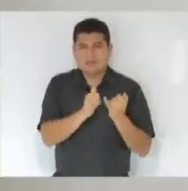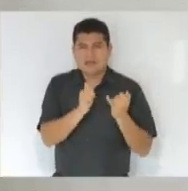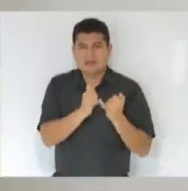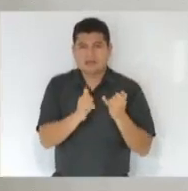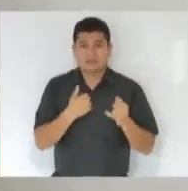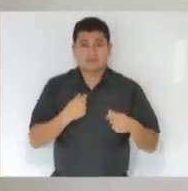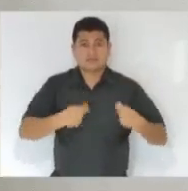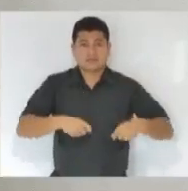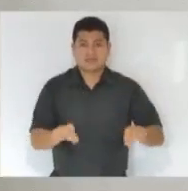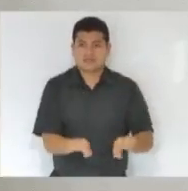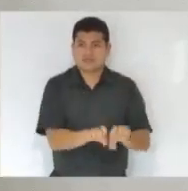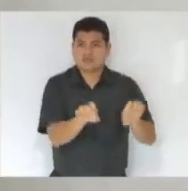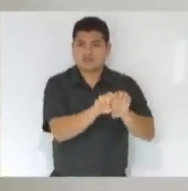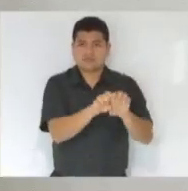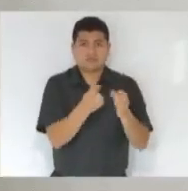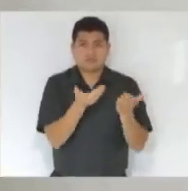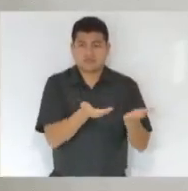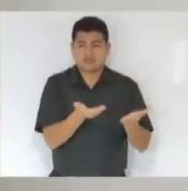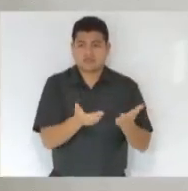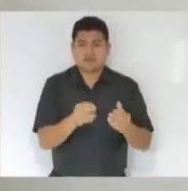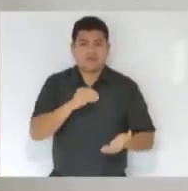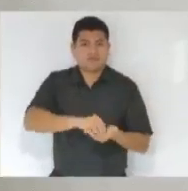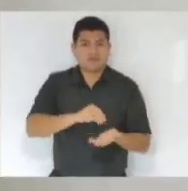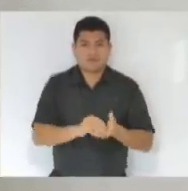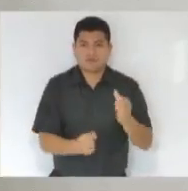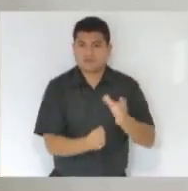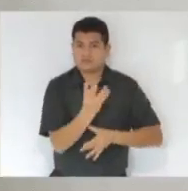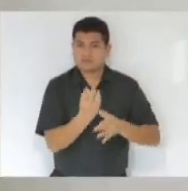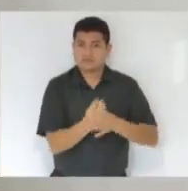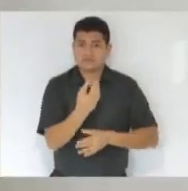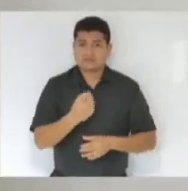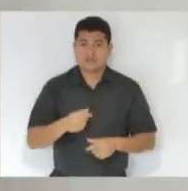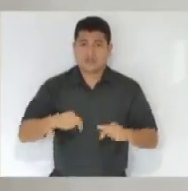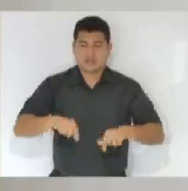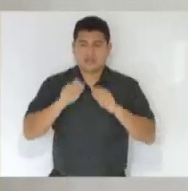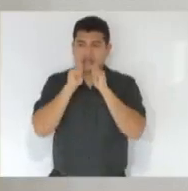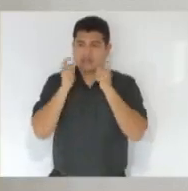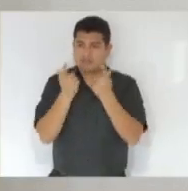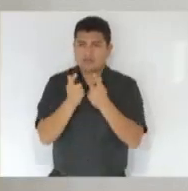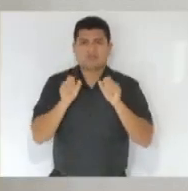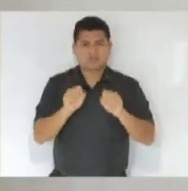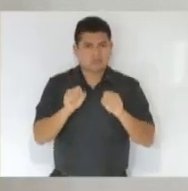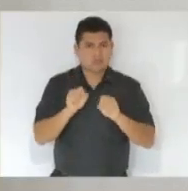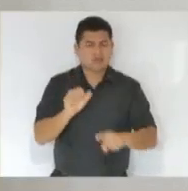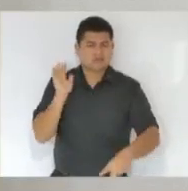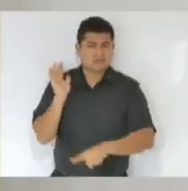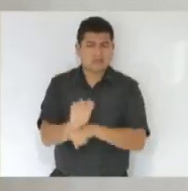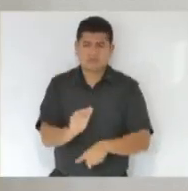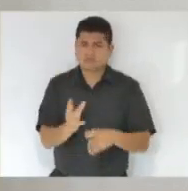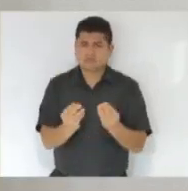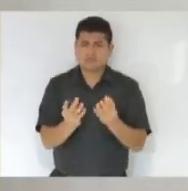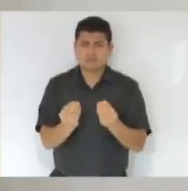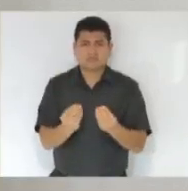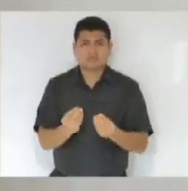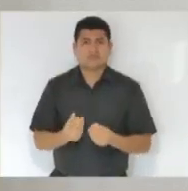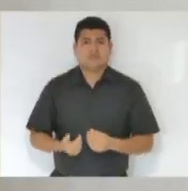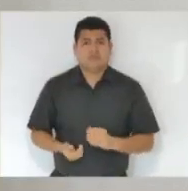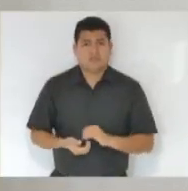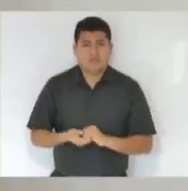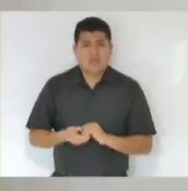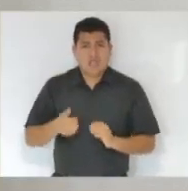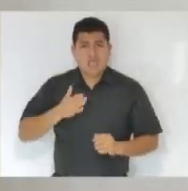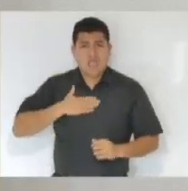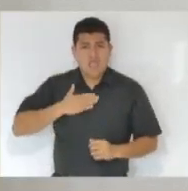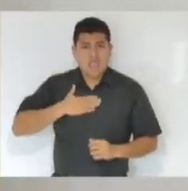nossa improdutividade, se queremos um Estado mais próspero. E essa Assembleia pode fazer muito em relação a isso. Pode fazer, e eu estou